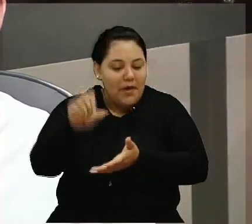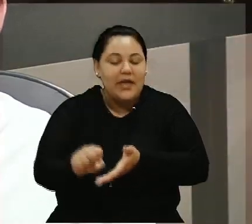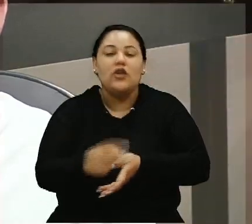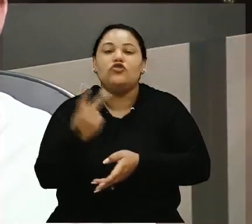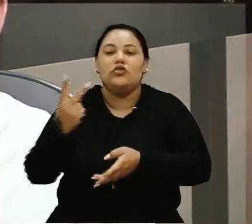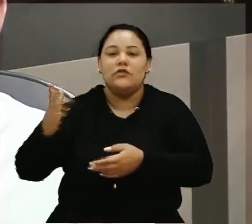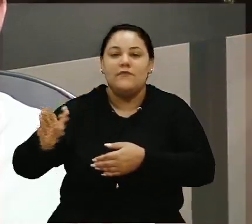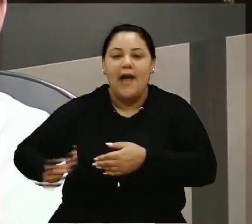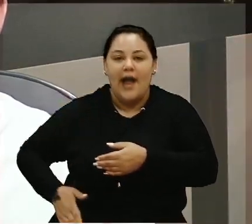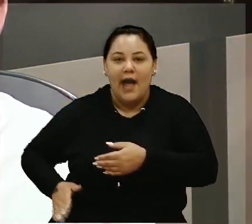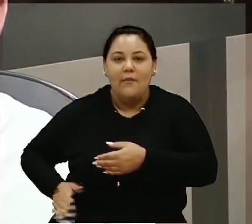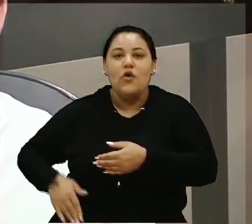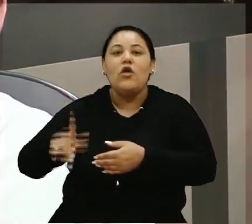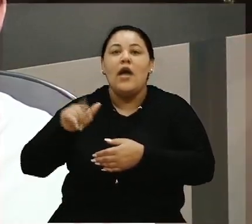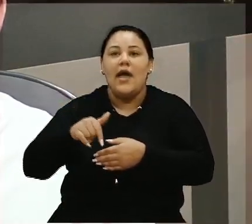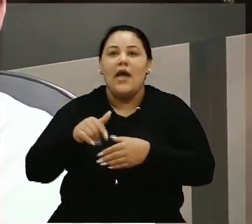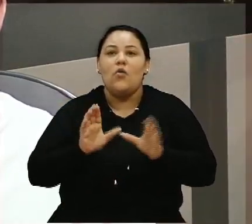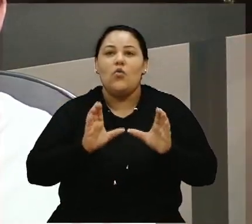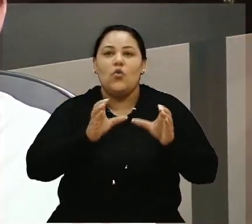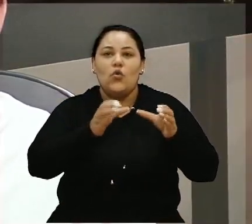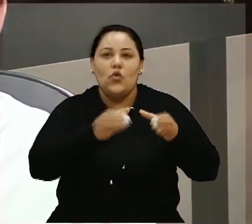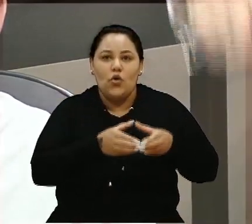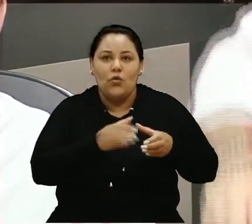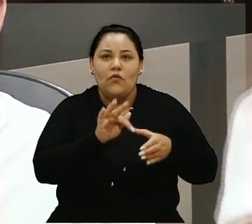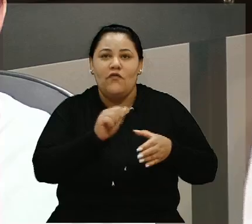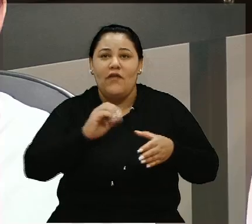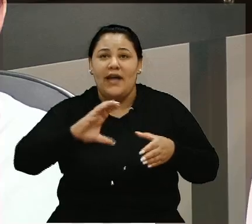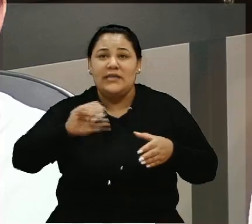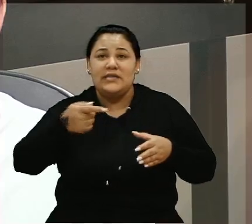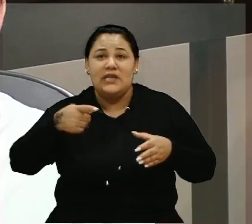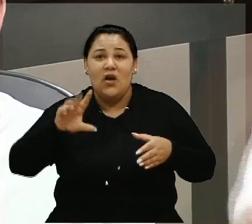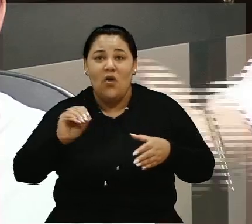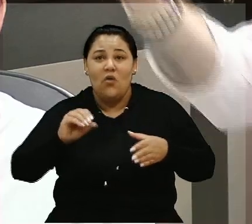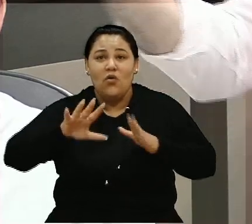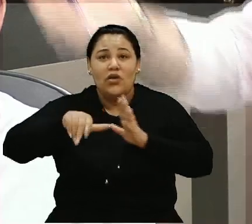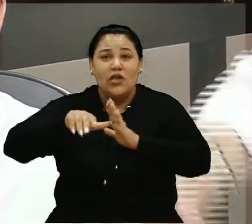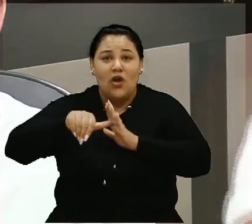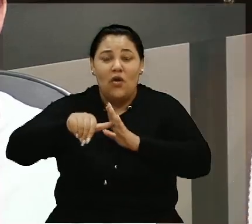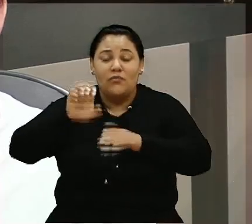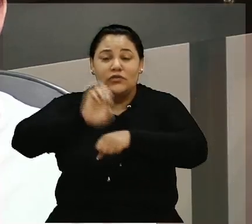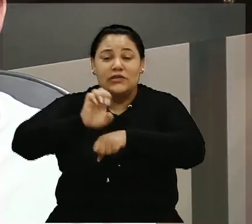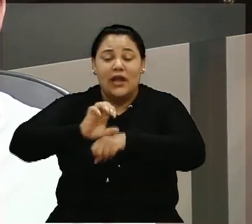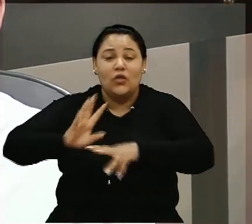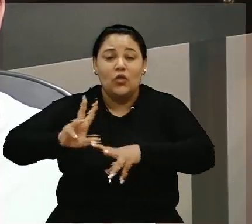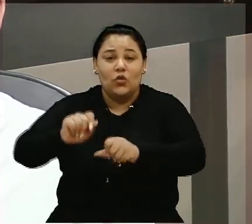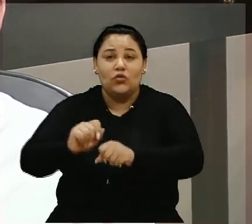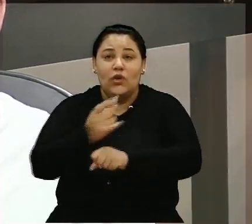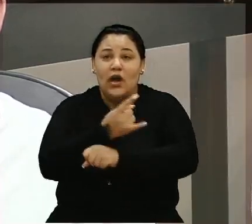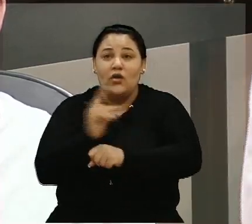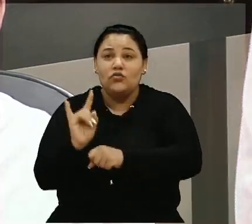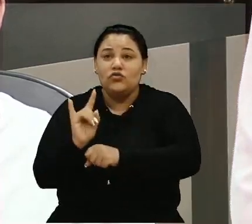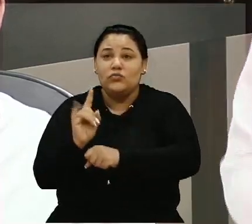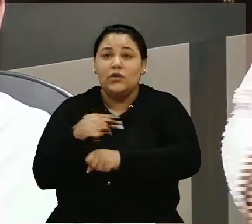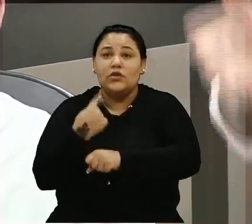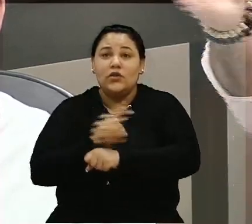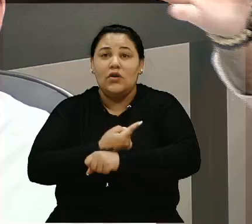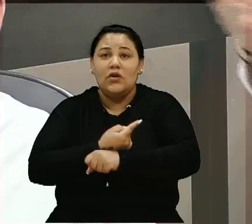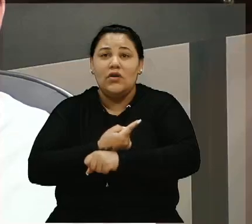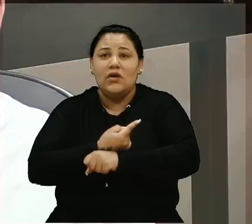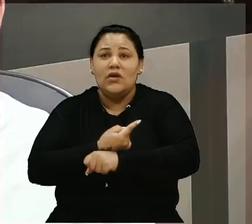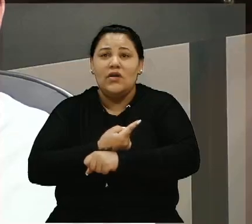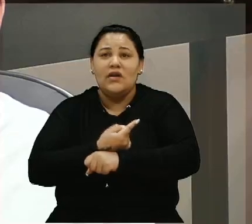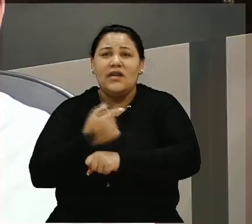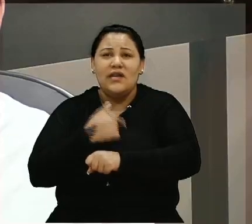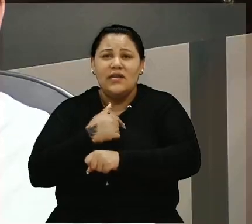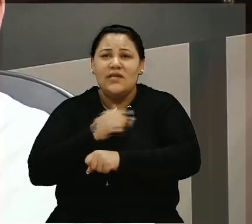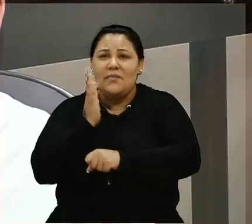vagabundos, era uma facção, um grupo que roubava todas as lojas no estado inteiro. A última loja que eles roubaram foi a nossa e se deram mal. E eu peguei